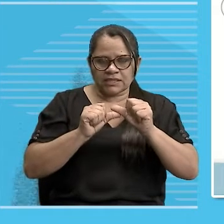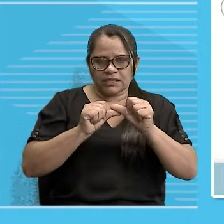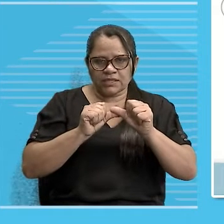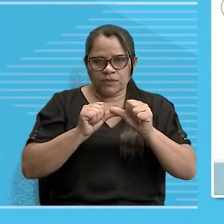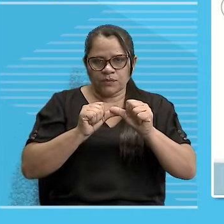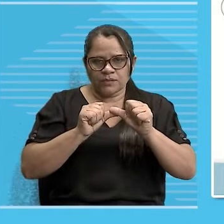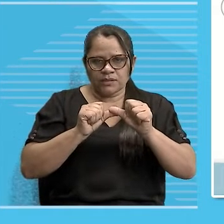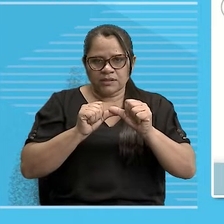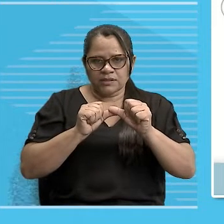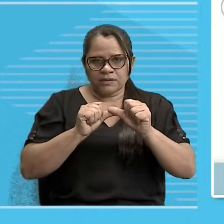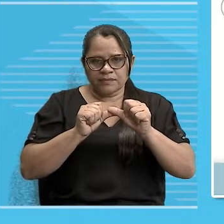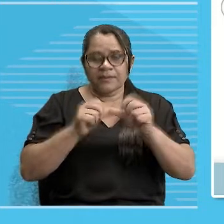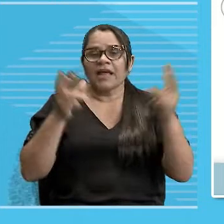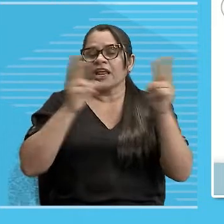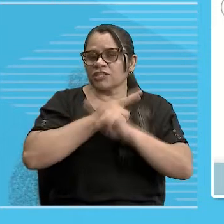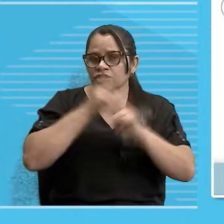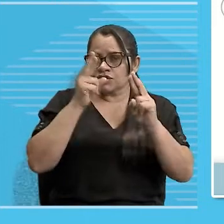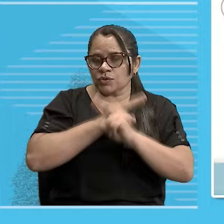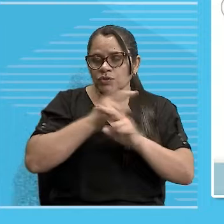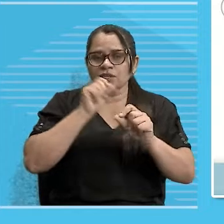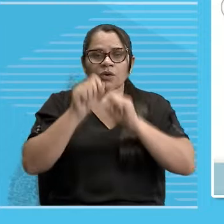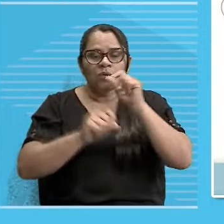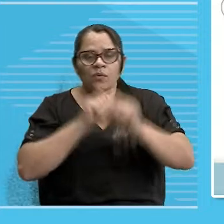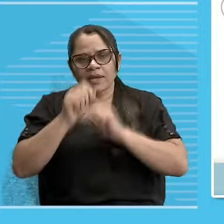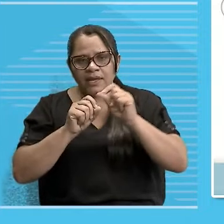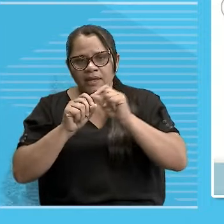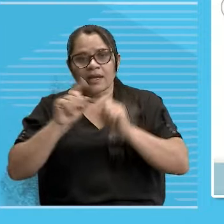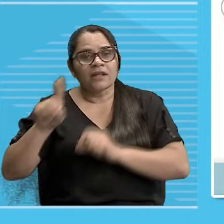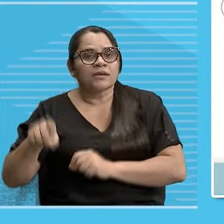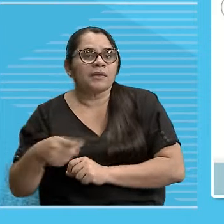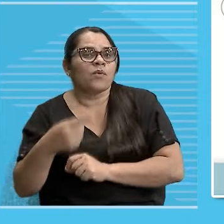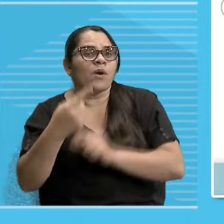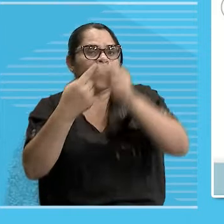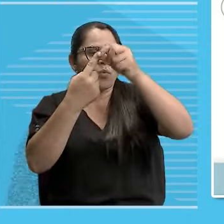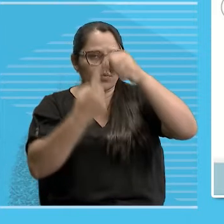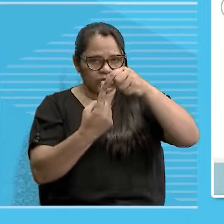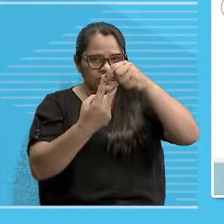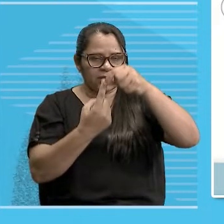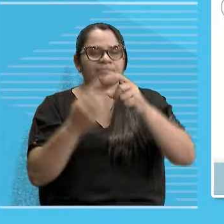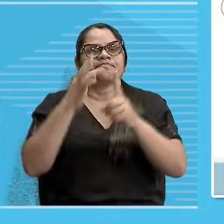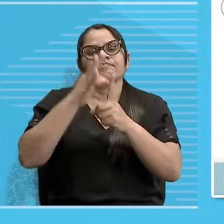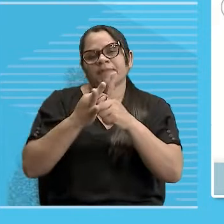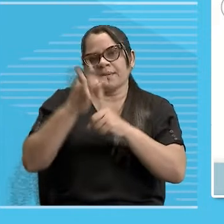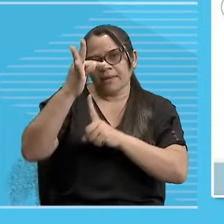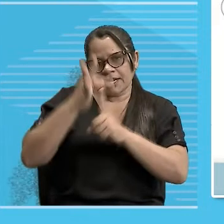vai relacionar apenas uma única temperatura.